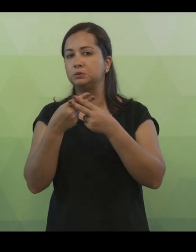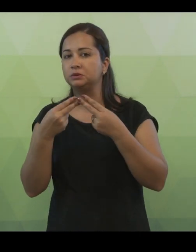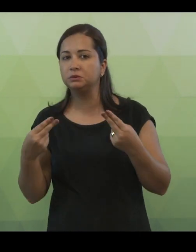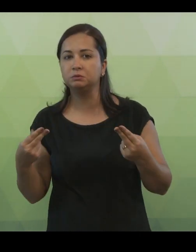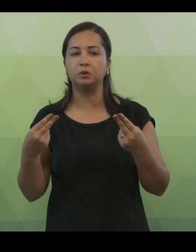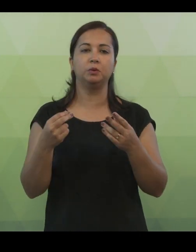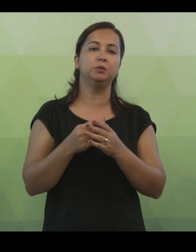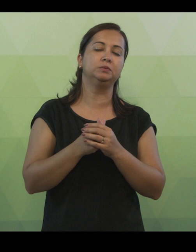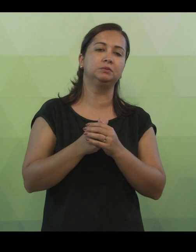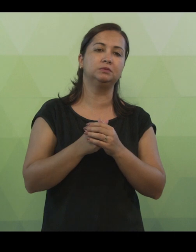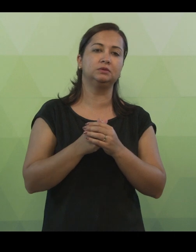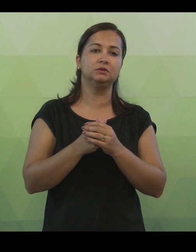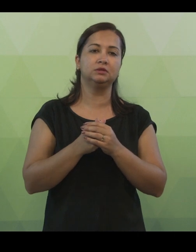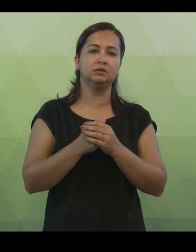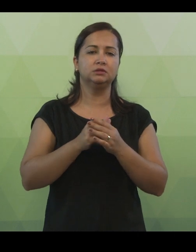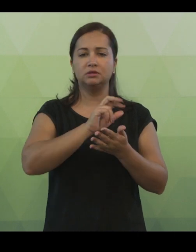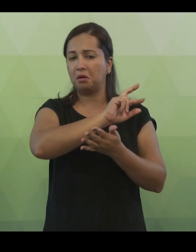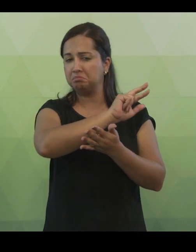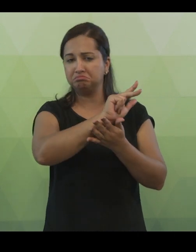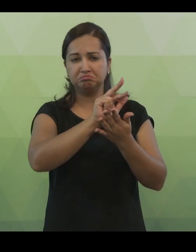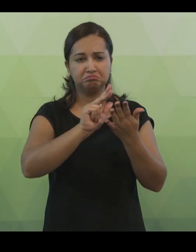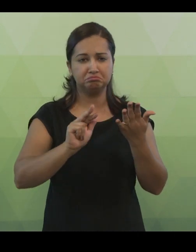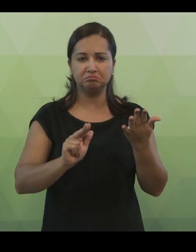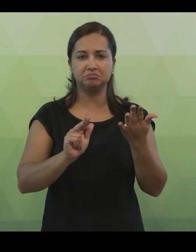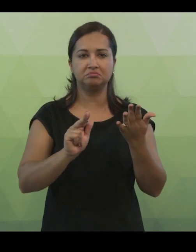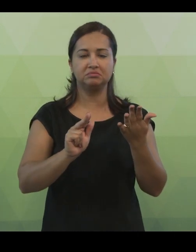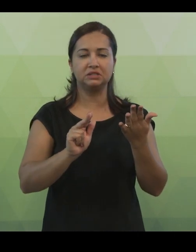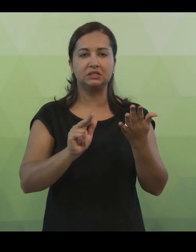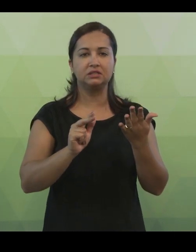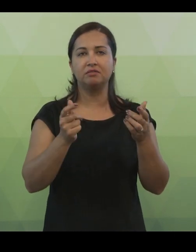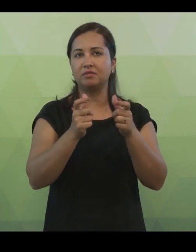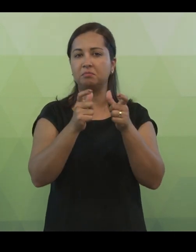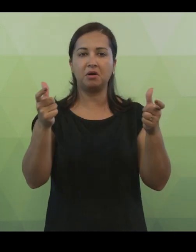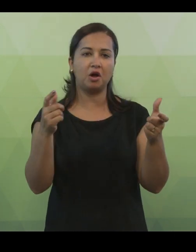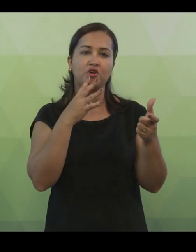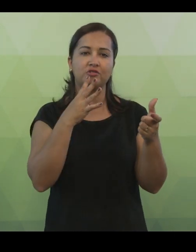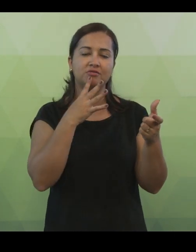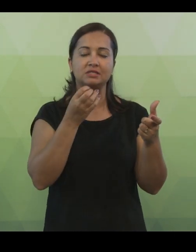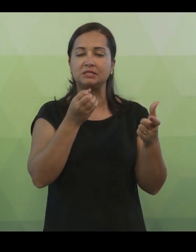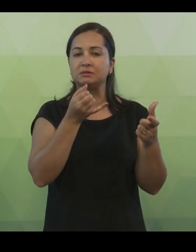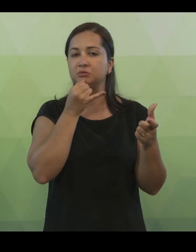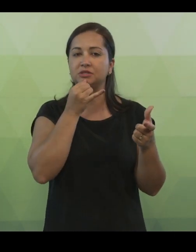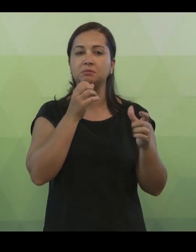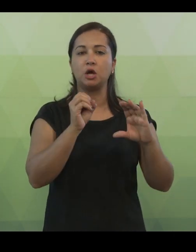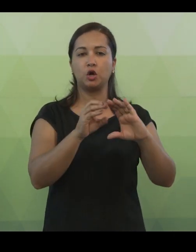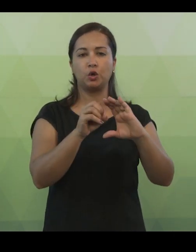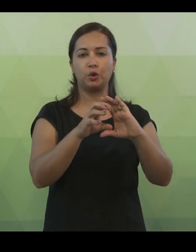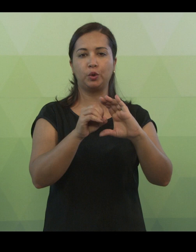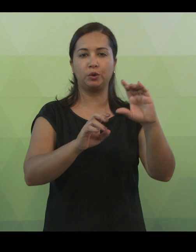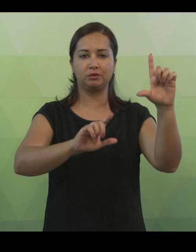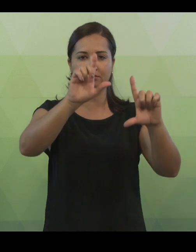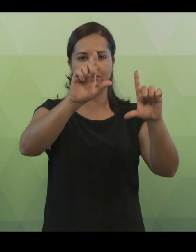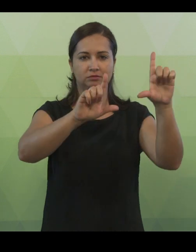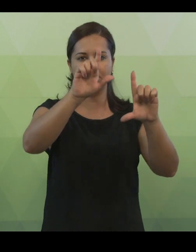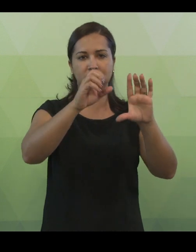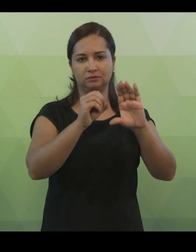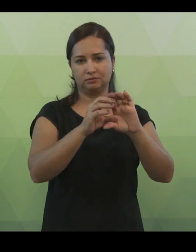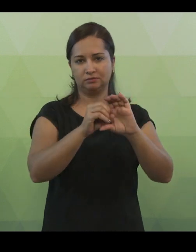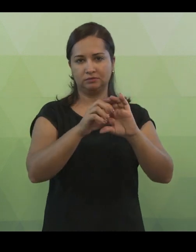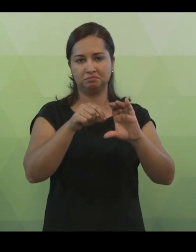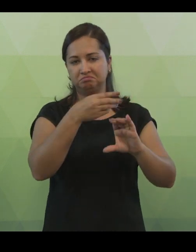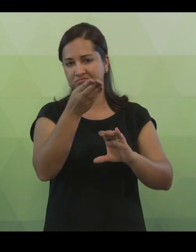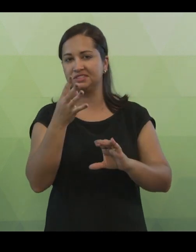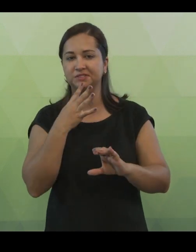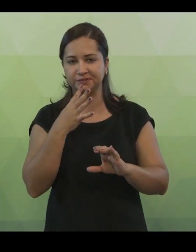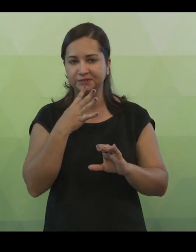Unimontes, né, da Universidade Estadual de Montes Claros, tá? Ou, por exemplo, o site mais conhecido, talvez o site da TV Globo, né, que é o site do Canal